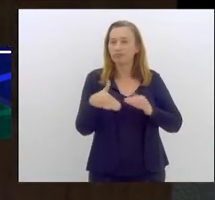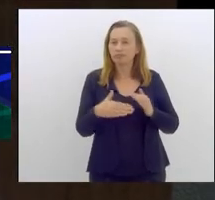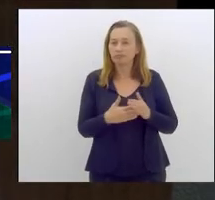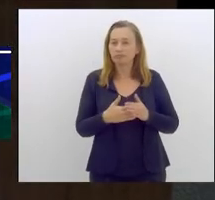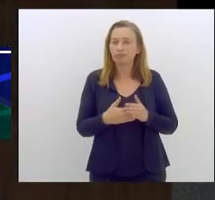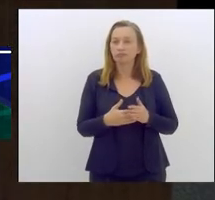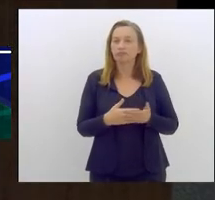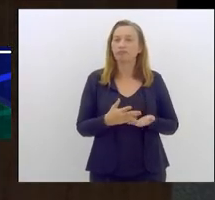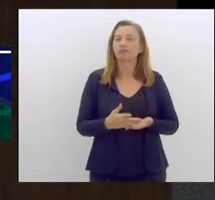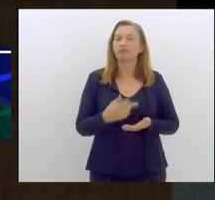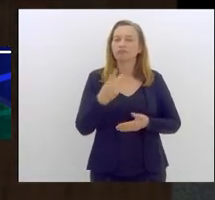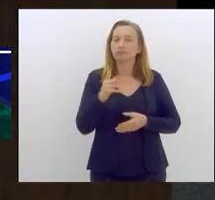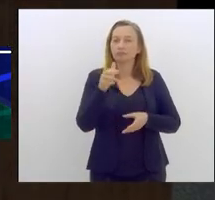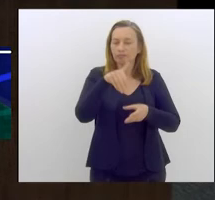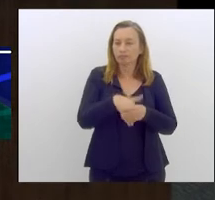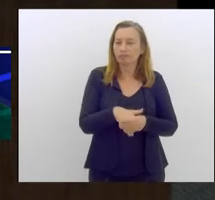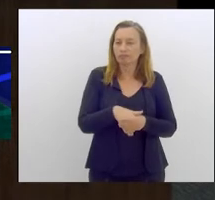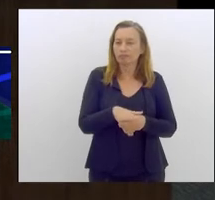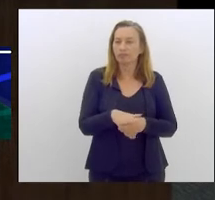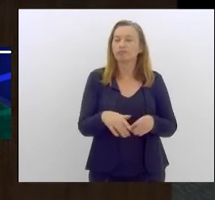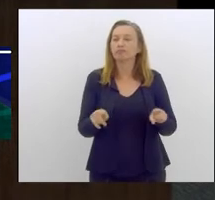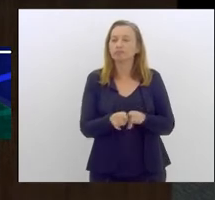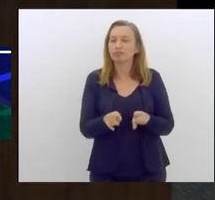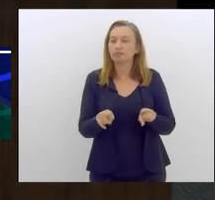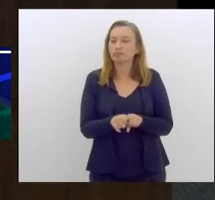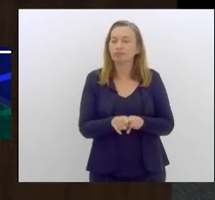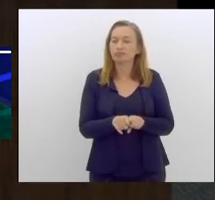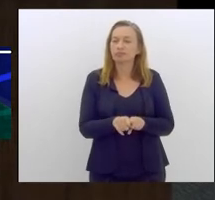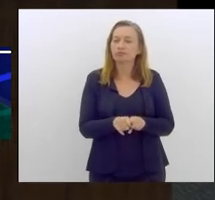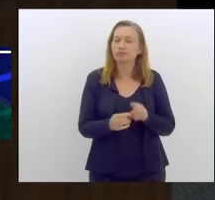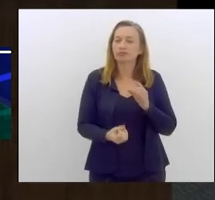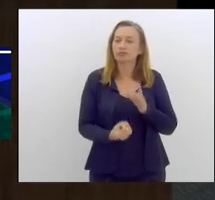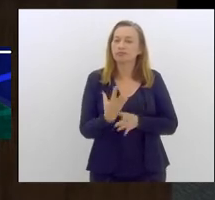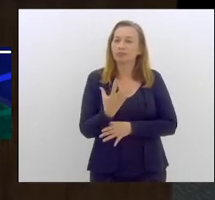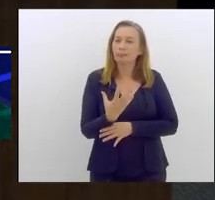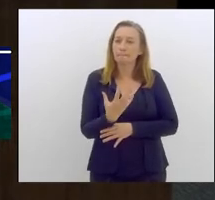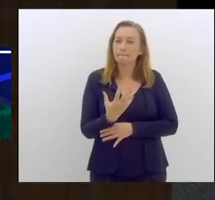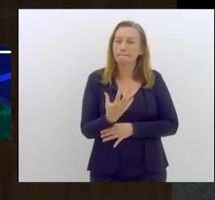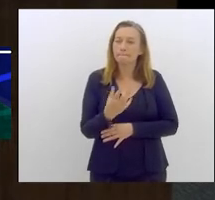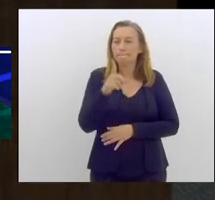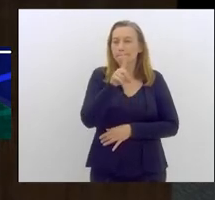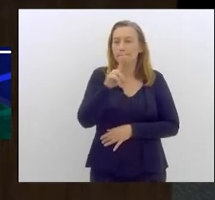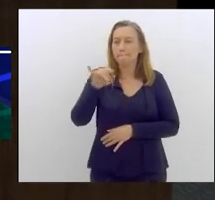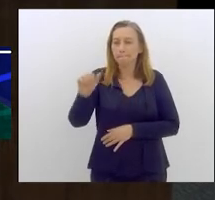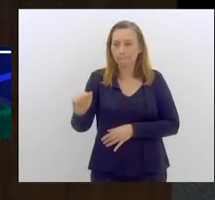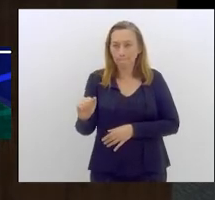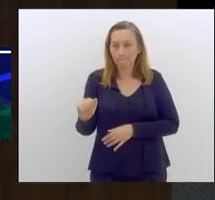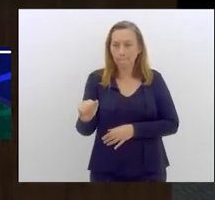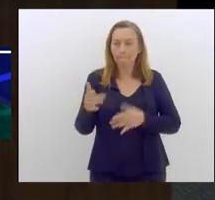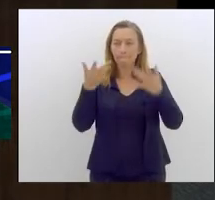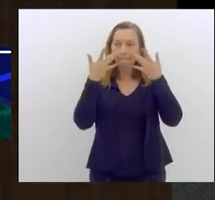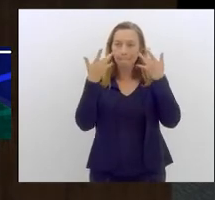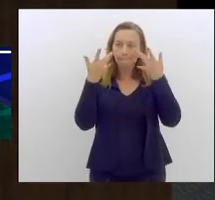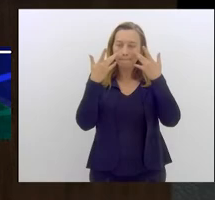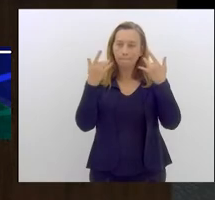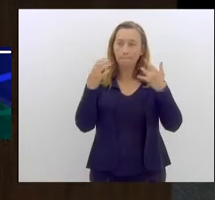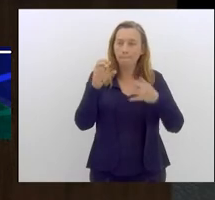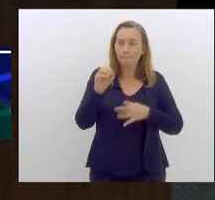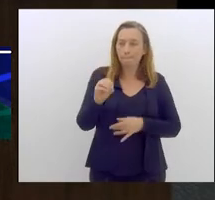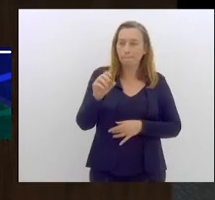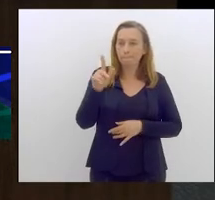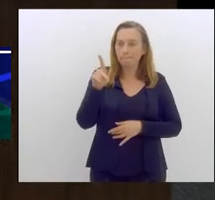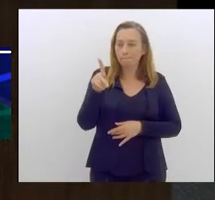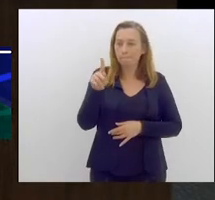que depositaram seu voto favorável também à criação do Dia do Teatro das Oprimidas